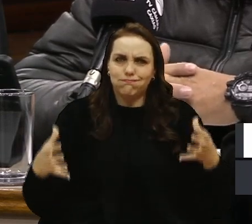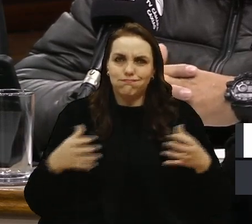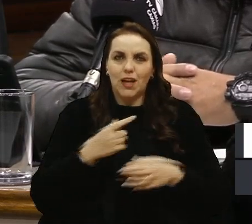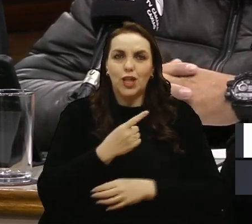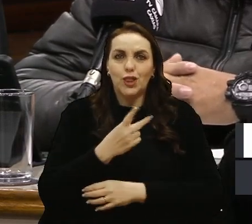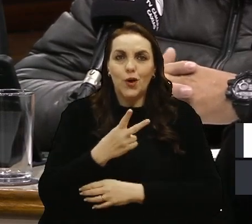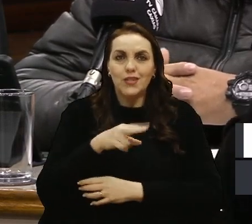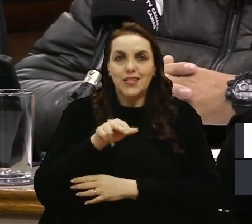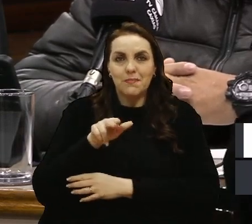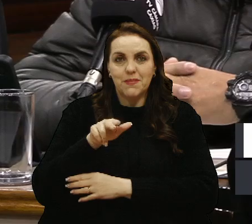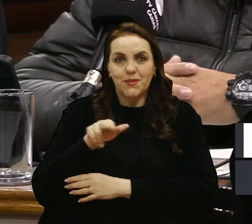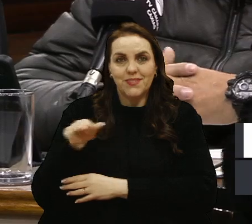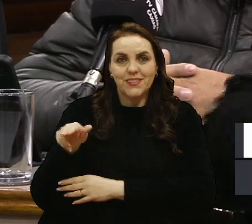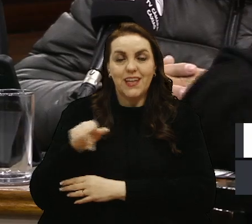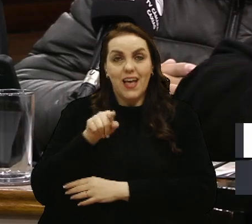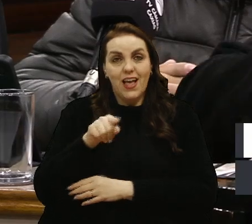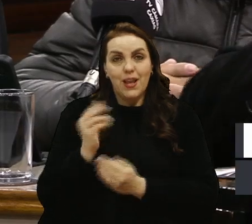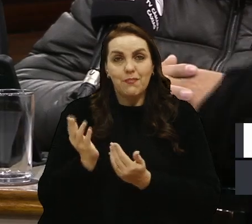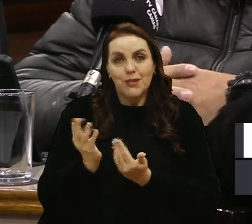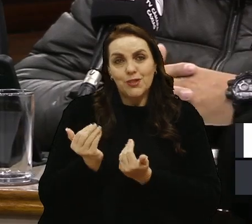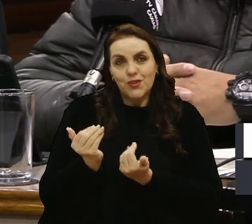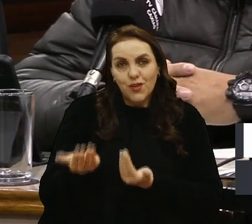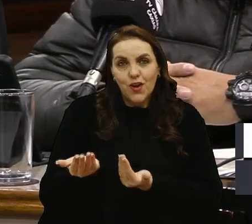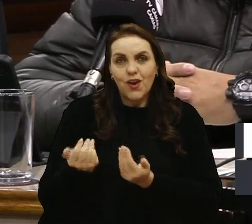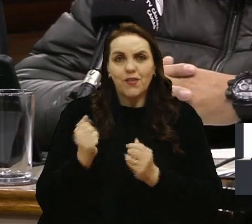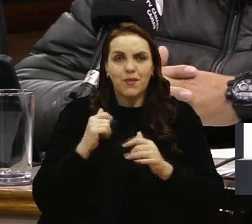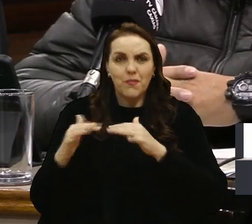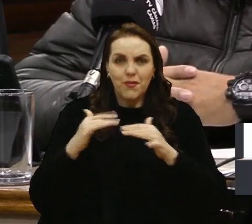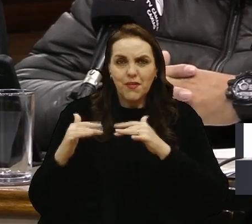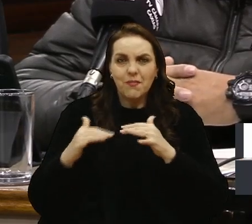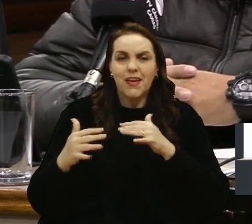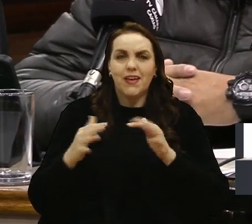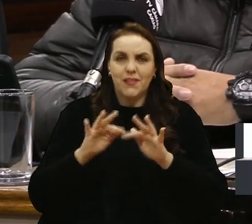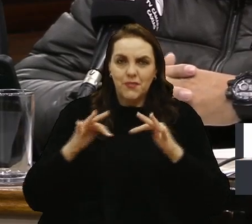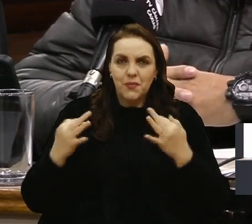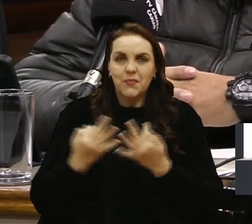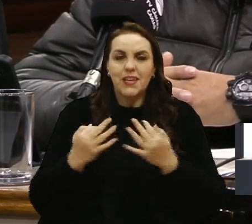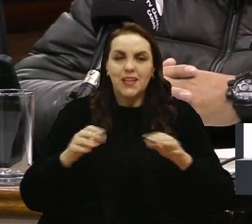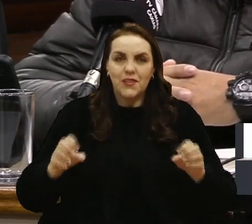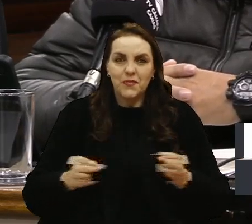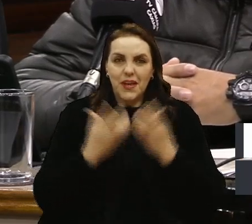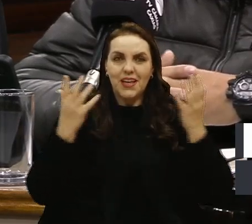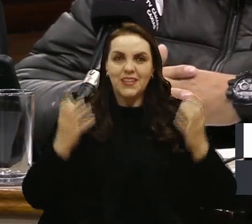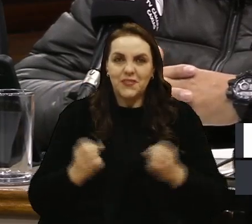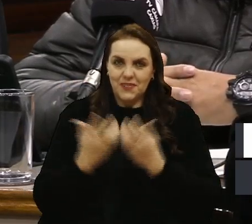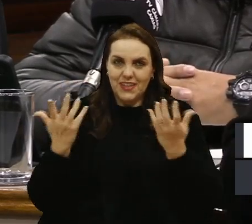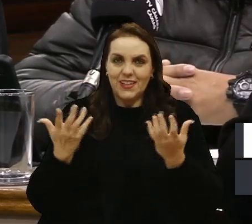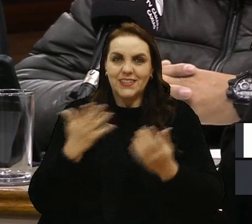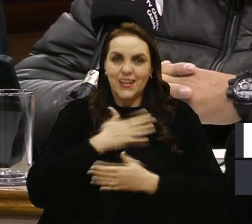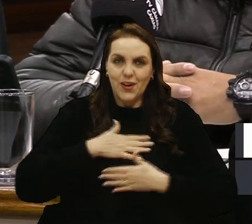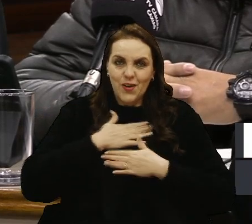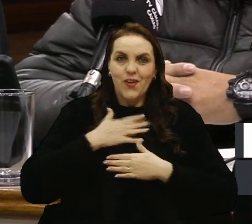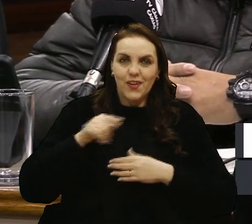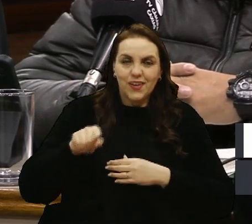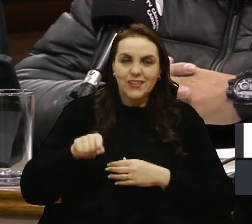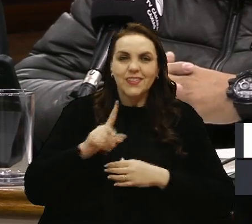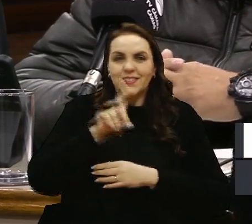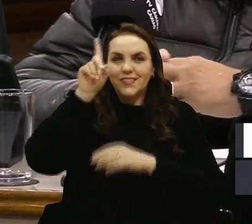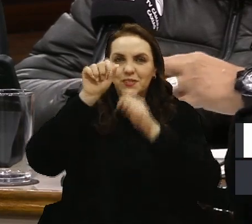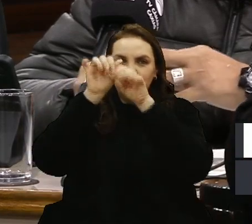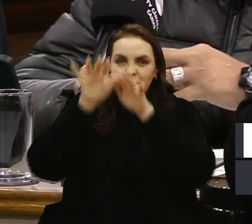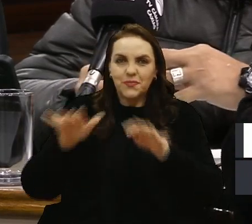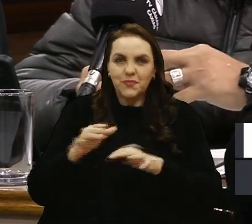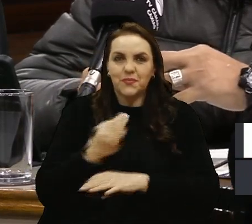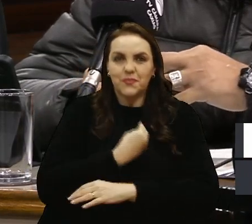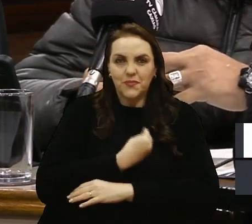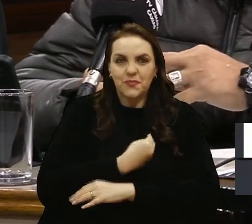e ela que é uma das mais novas, que movimenta a família e faz a festa, festeira. E Deus abençoe a tua vida, a tua família,